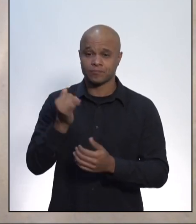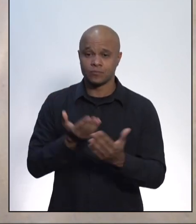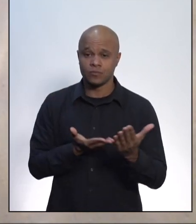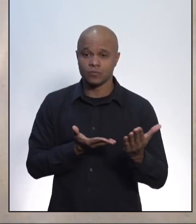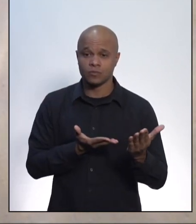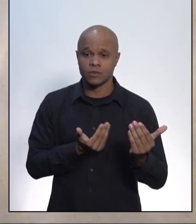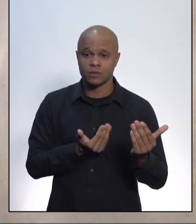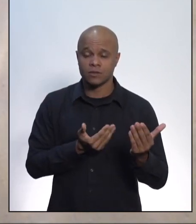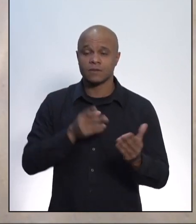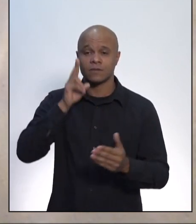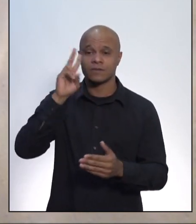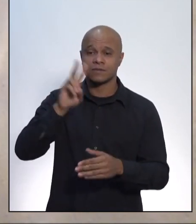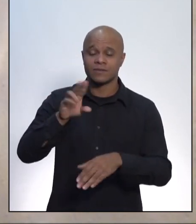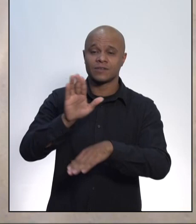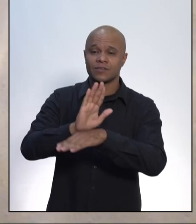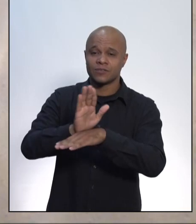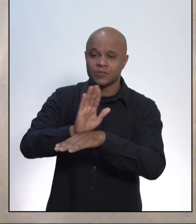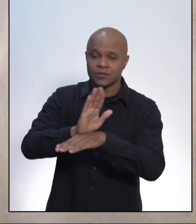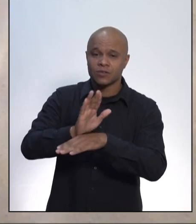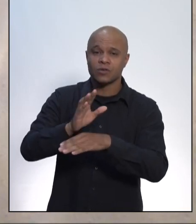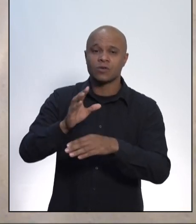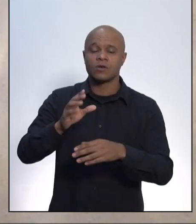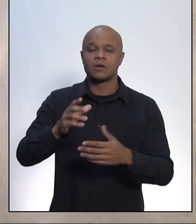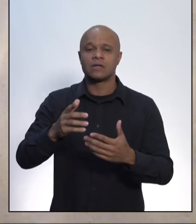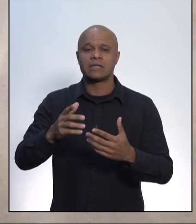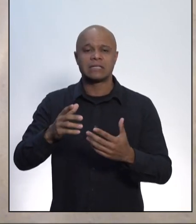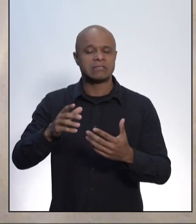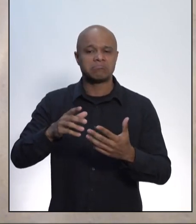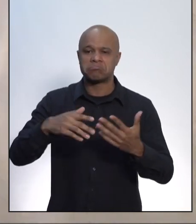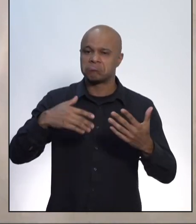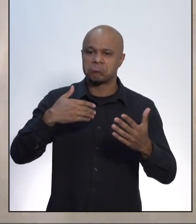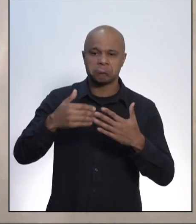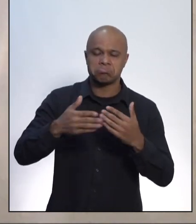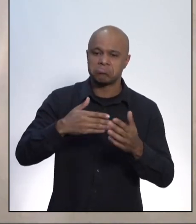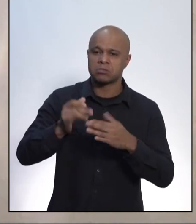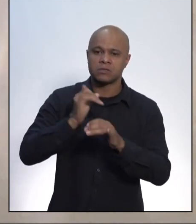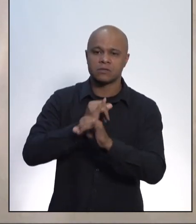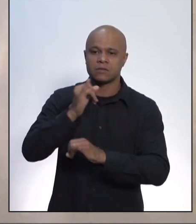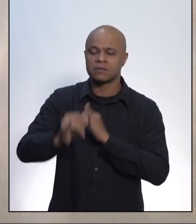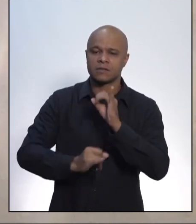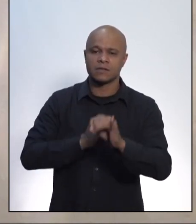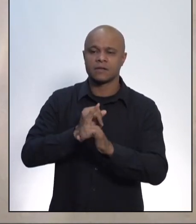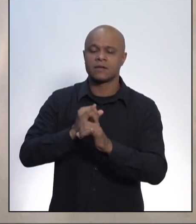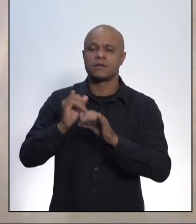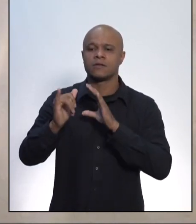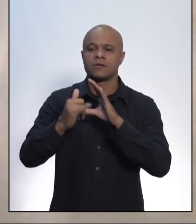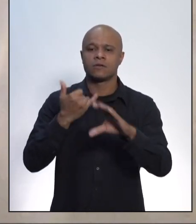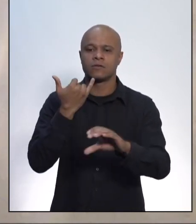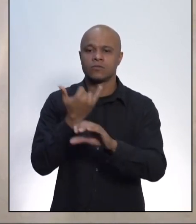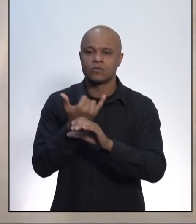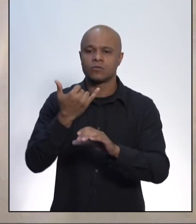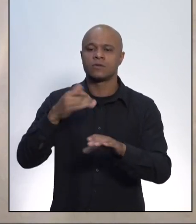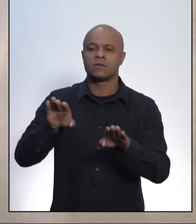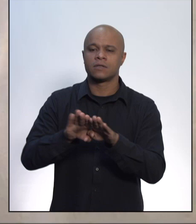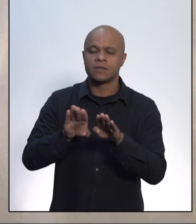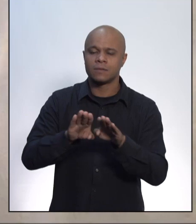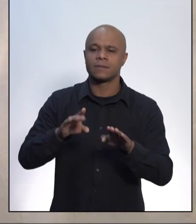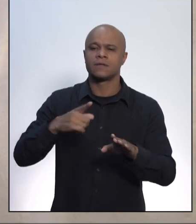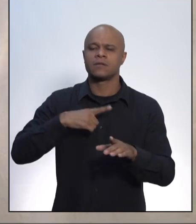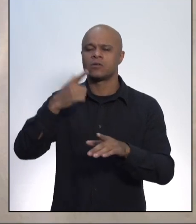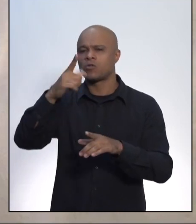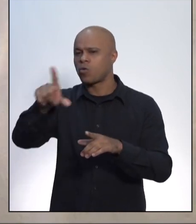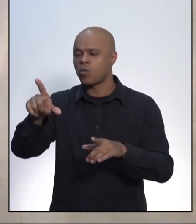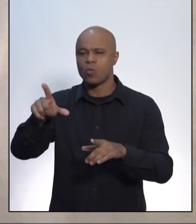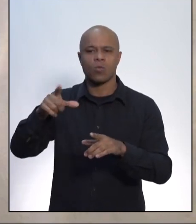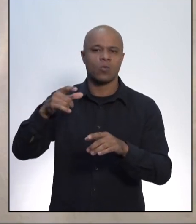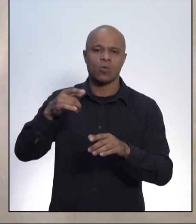Sim. Qual webinar, o workshop, aproveita o YouTube aí, entre outras plataformas,